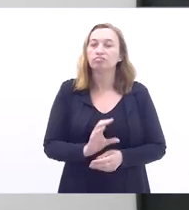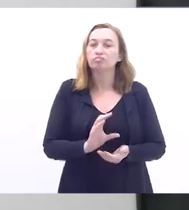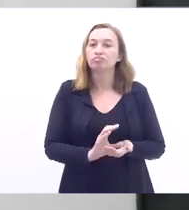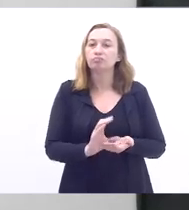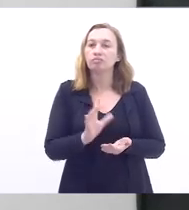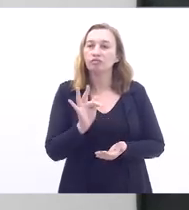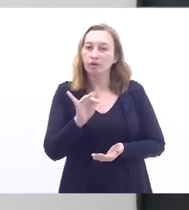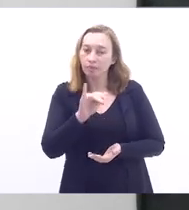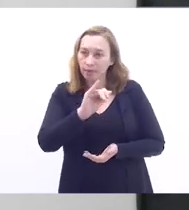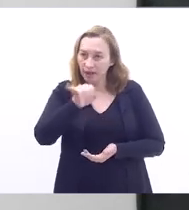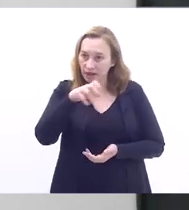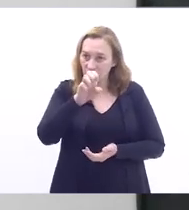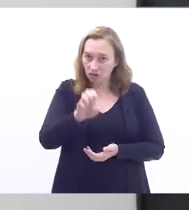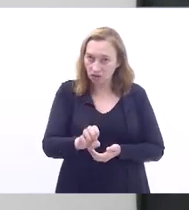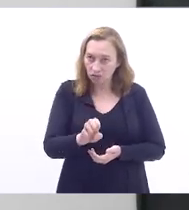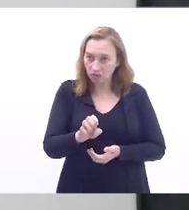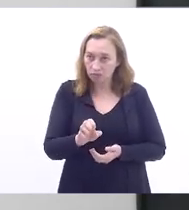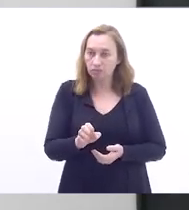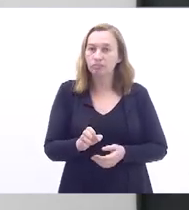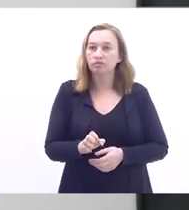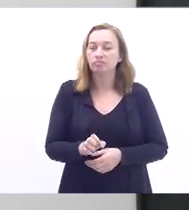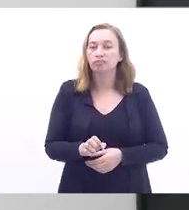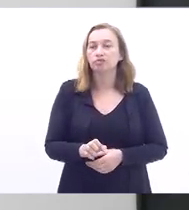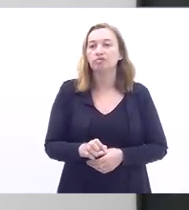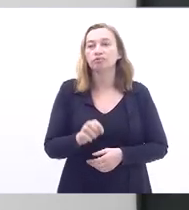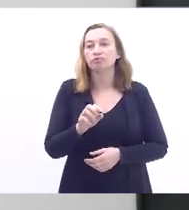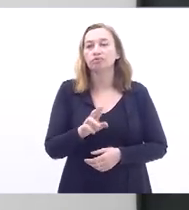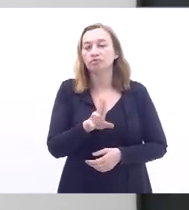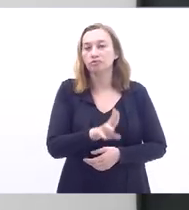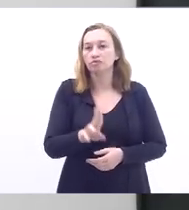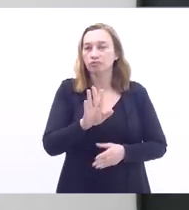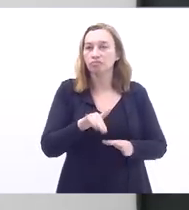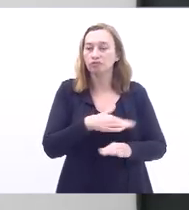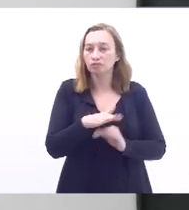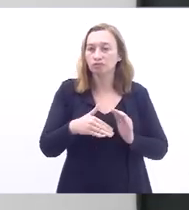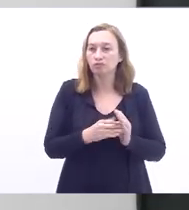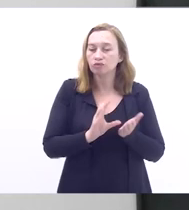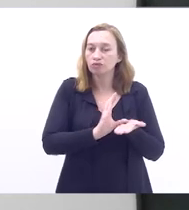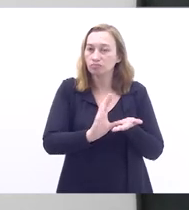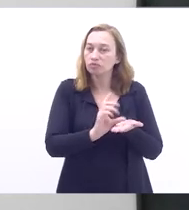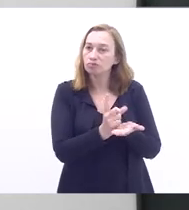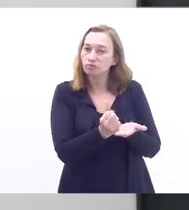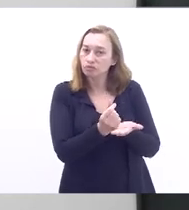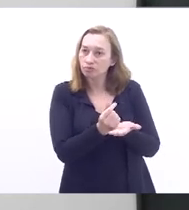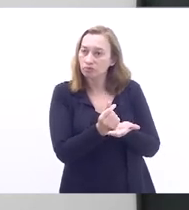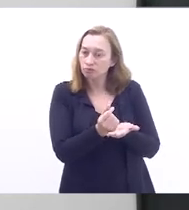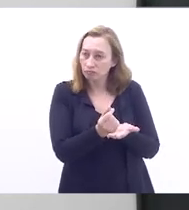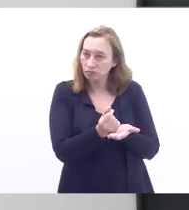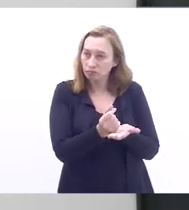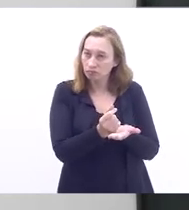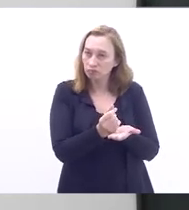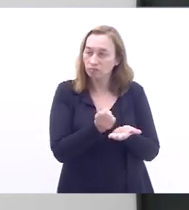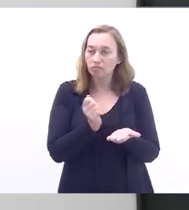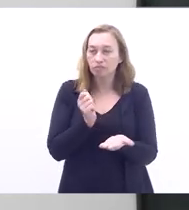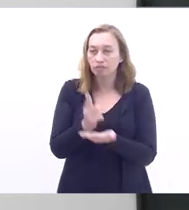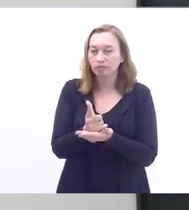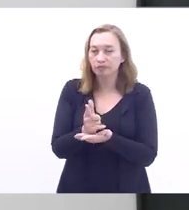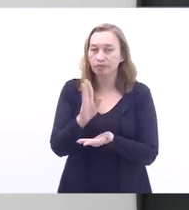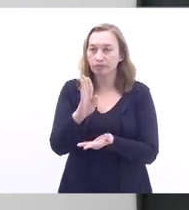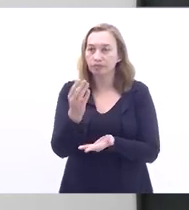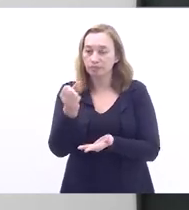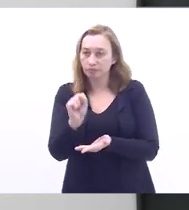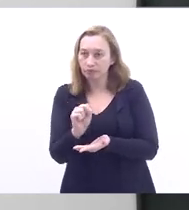da faperj questão de Centralizado seja o erro eu te disse a toda a verba descentralizada a faperj para pagamento de